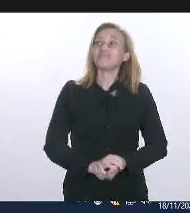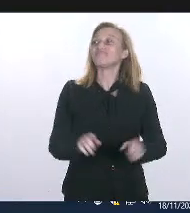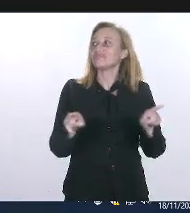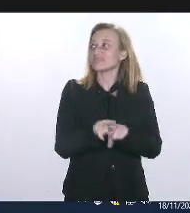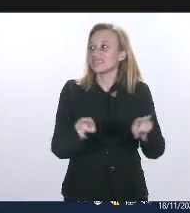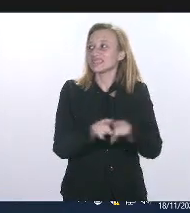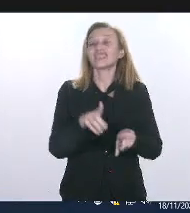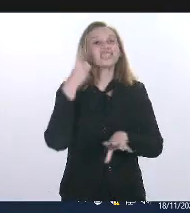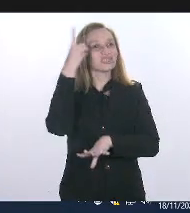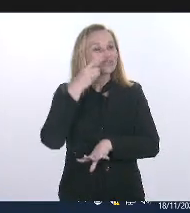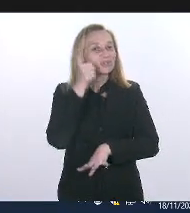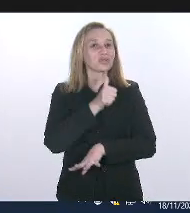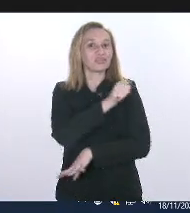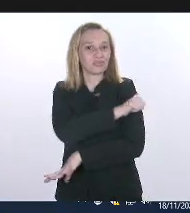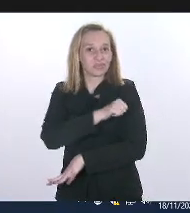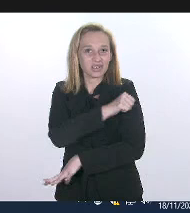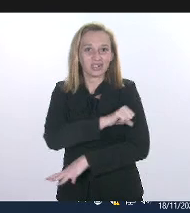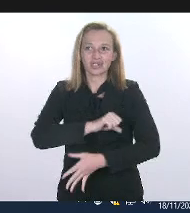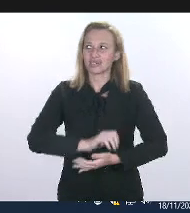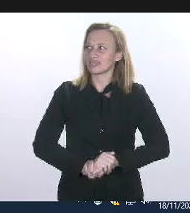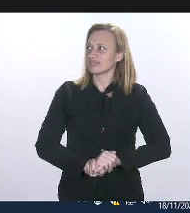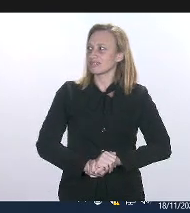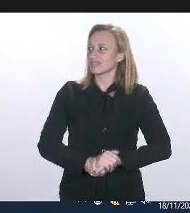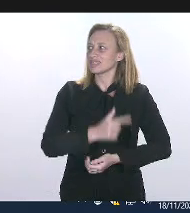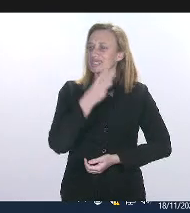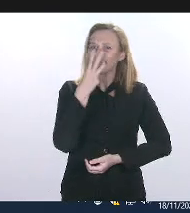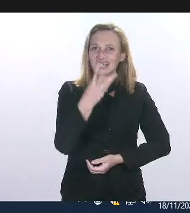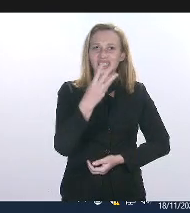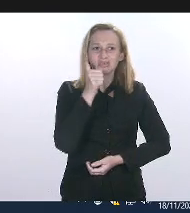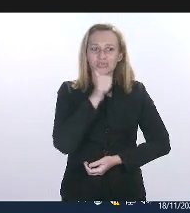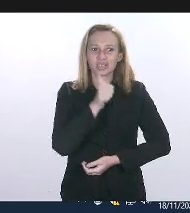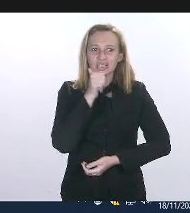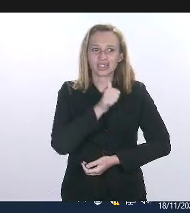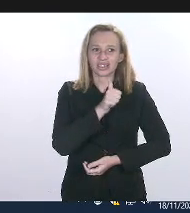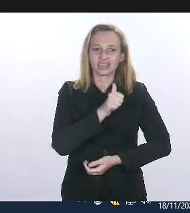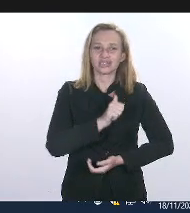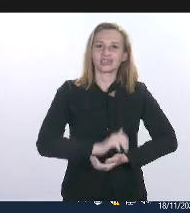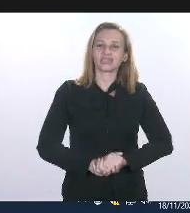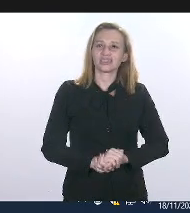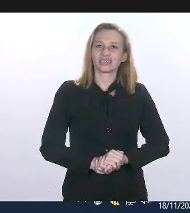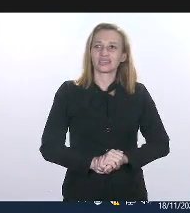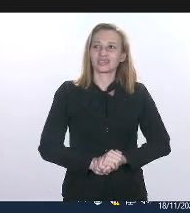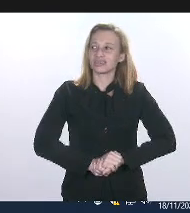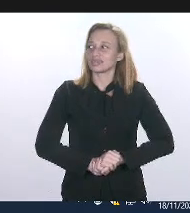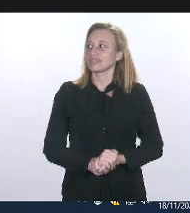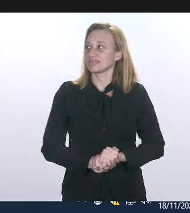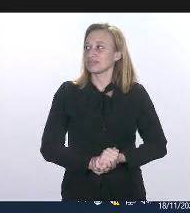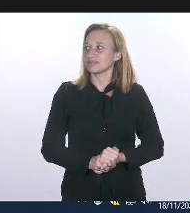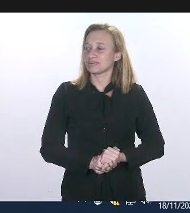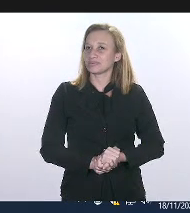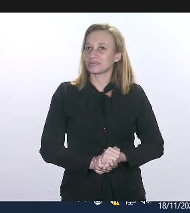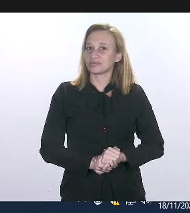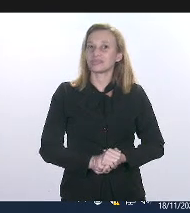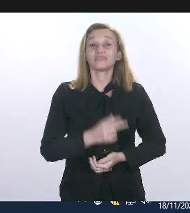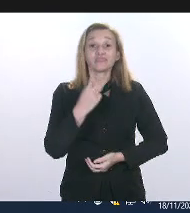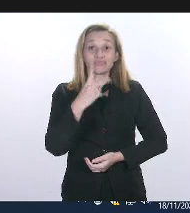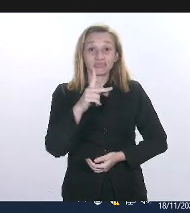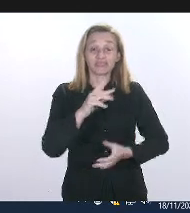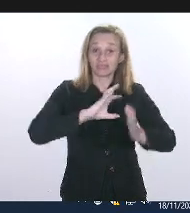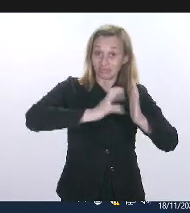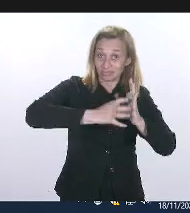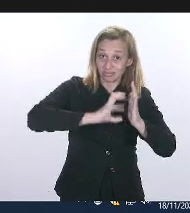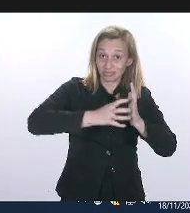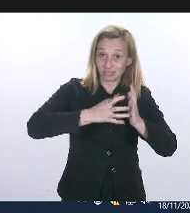deputada enfermeira Rejane, 3 mulheres que se colocaram à disposição de seus partidos, de